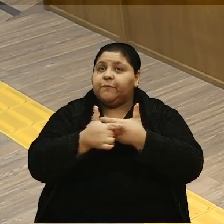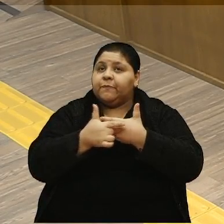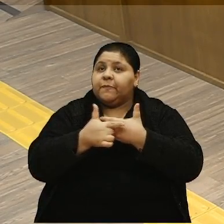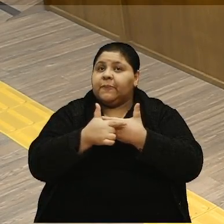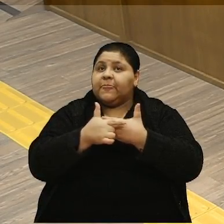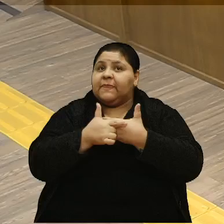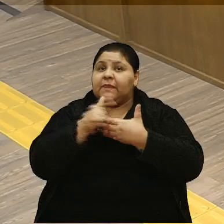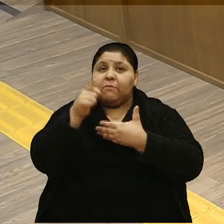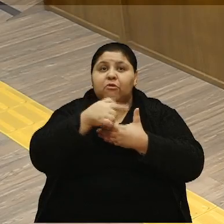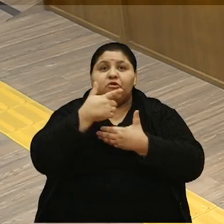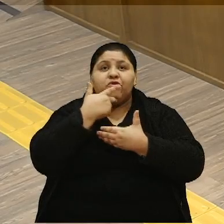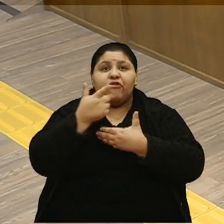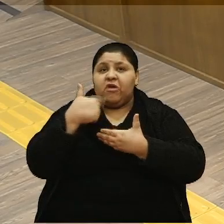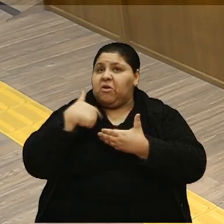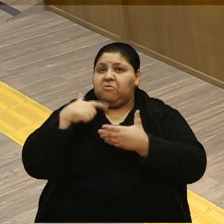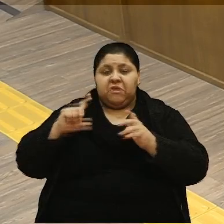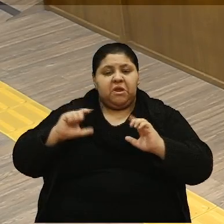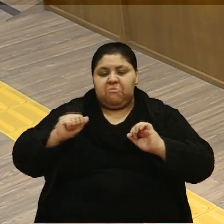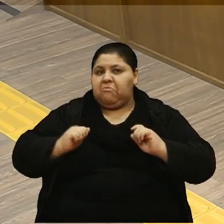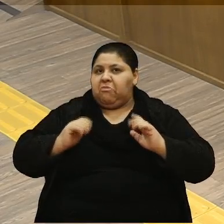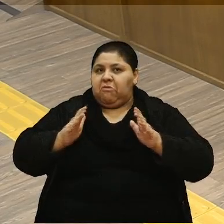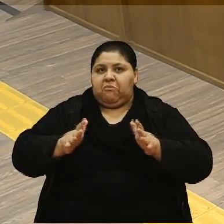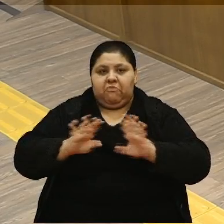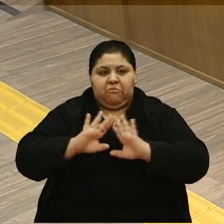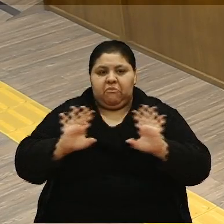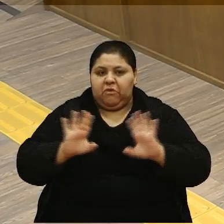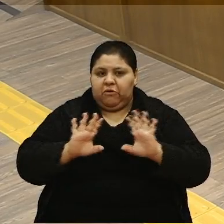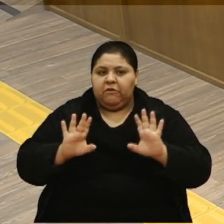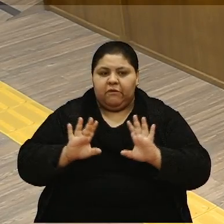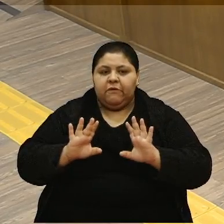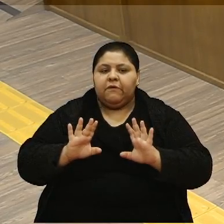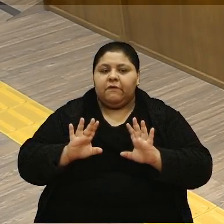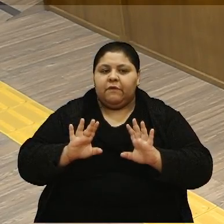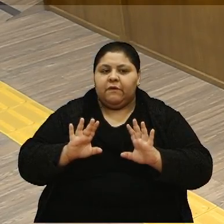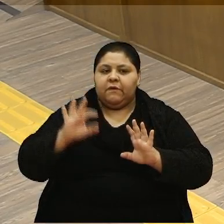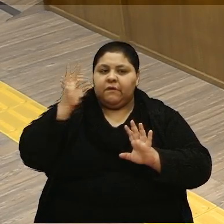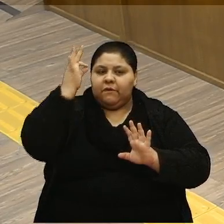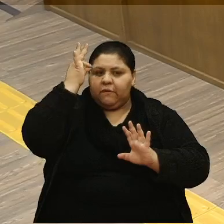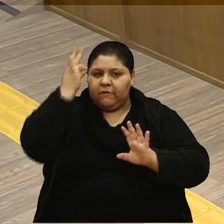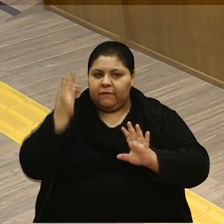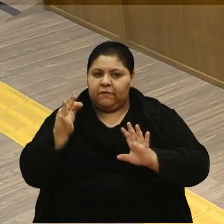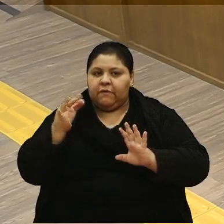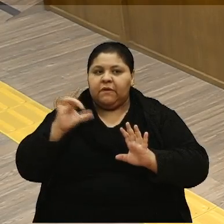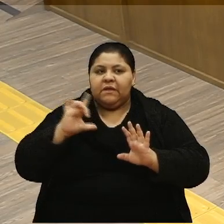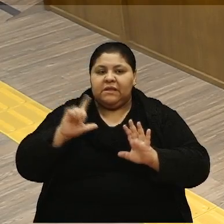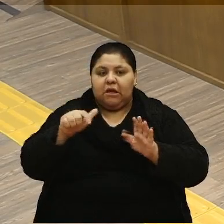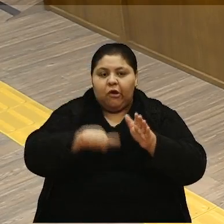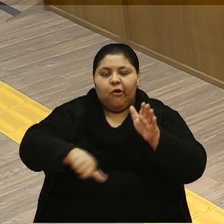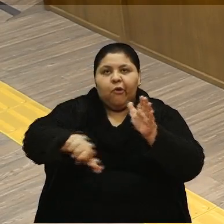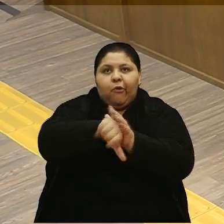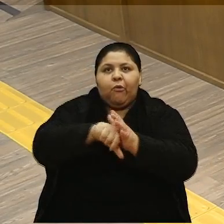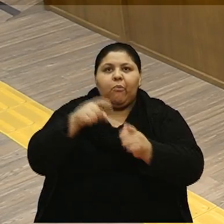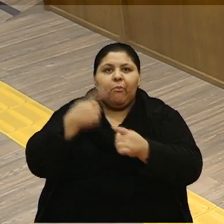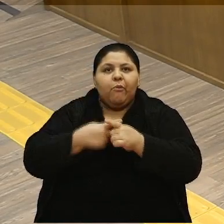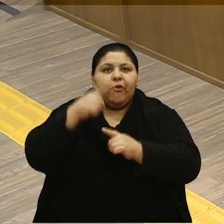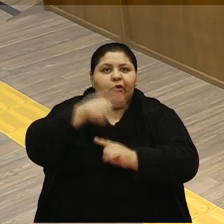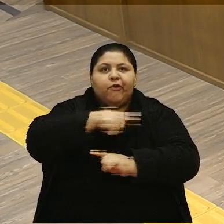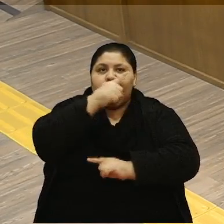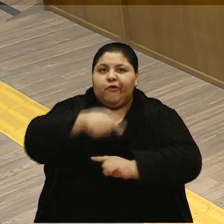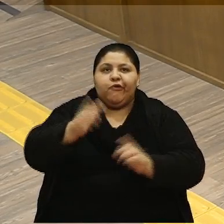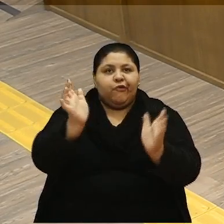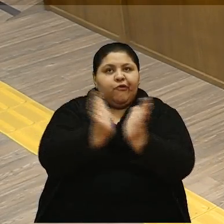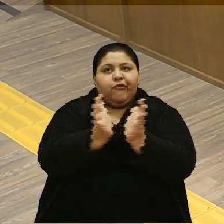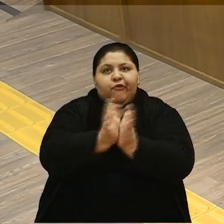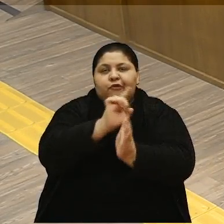falas. Eu não agirei dessa forma e só agirei quando entender que haja um crime, porque senão eu vou censurar a fala de colega e não